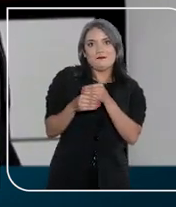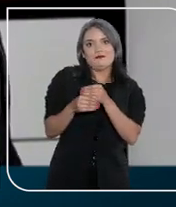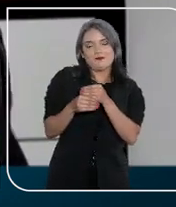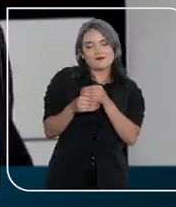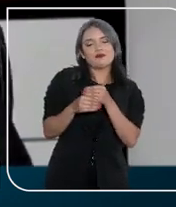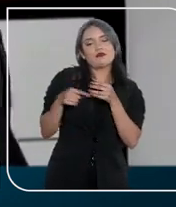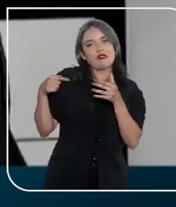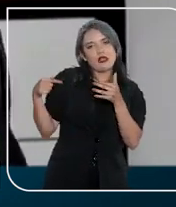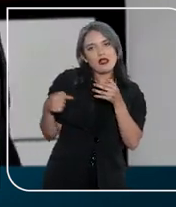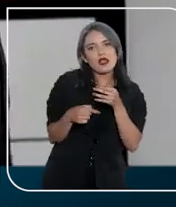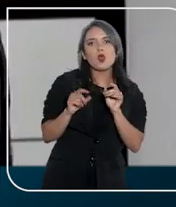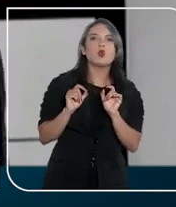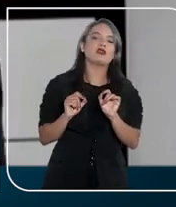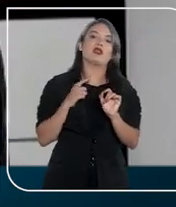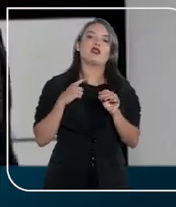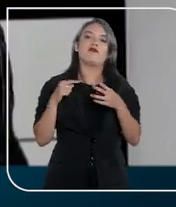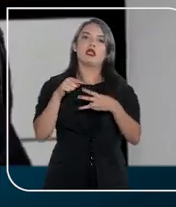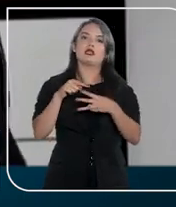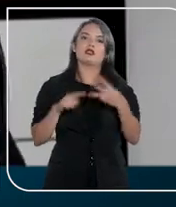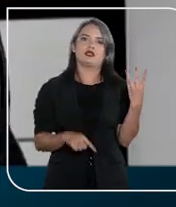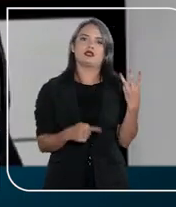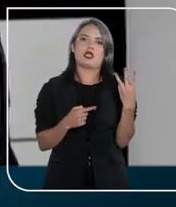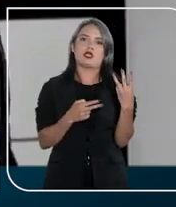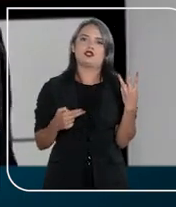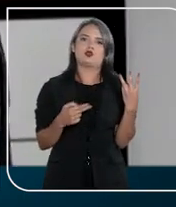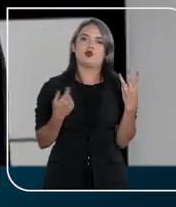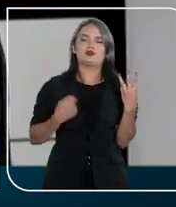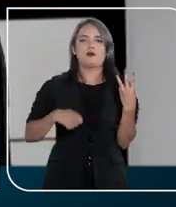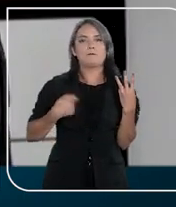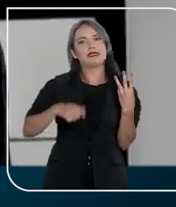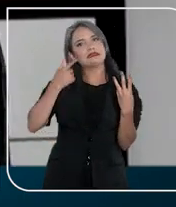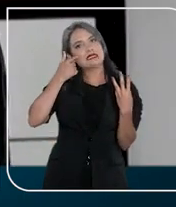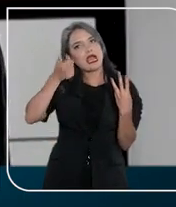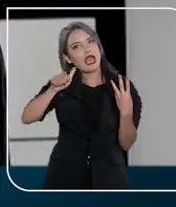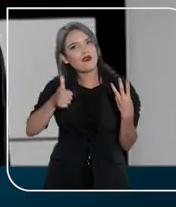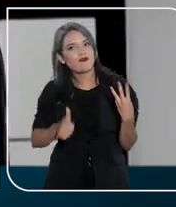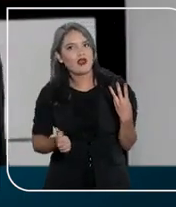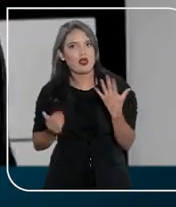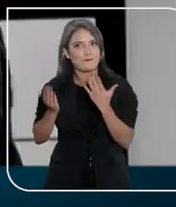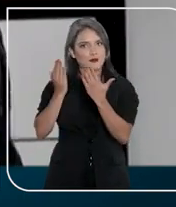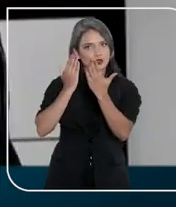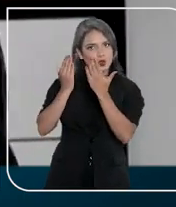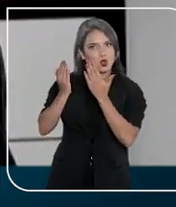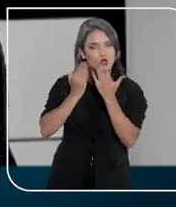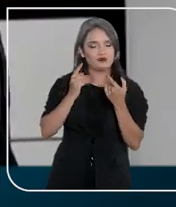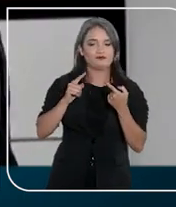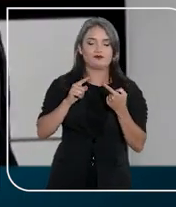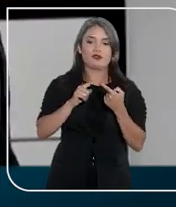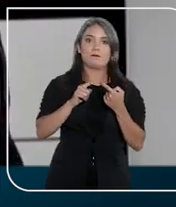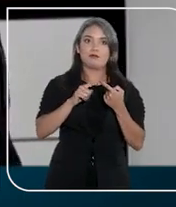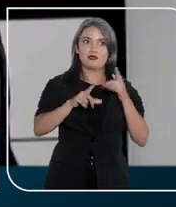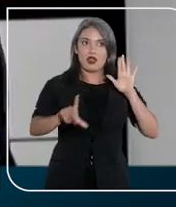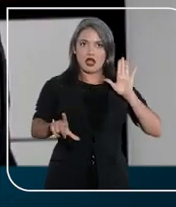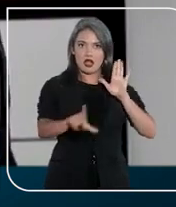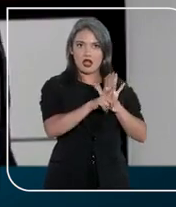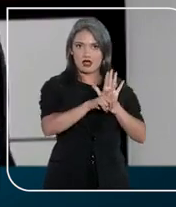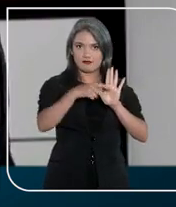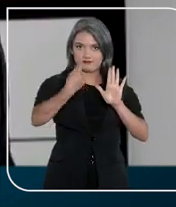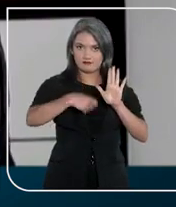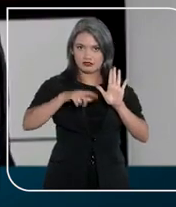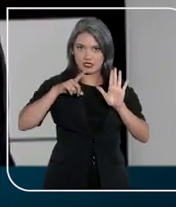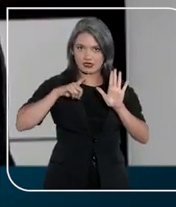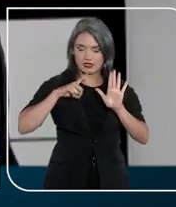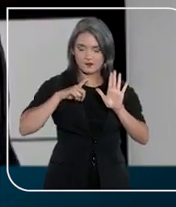no mínimo, 3 requisitos para a validade de um exame psicológico em concurso público. Previsão em lei, isso é a súmula